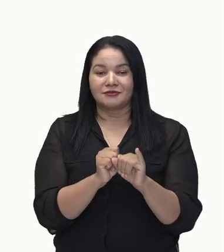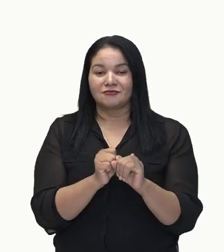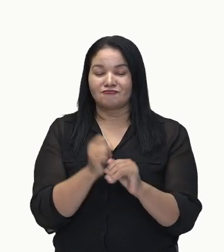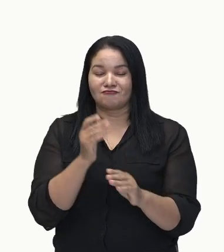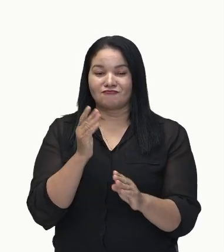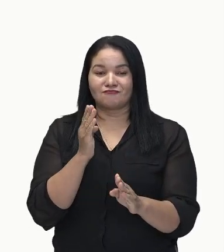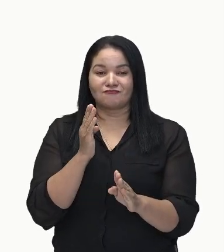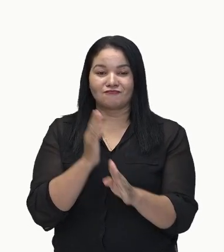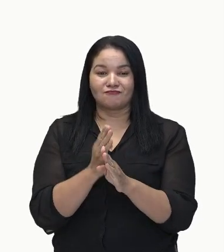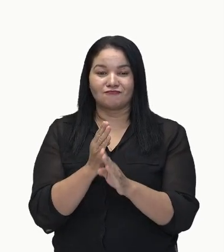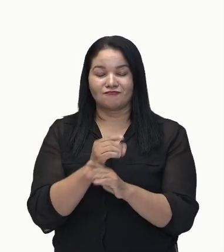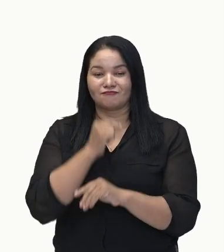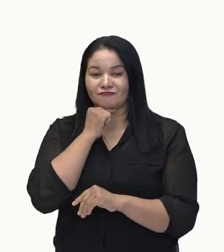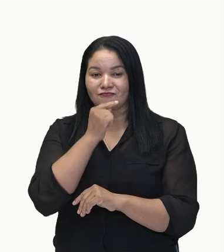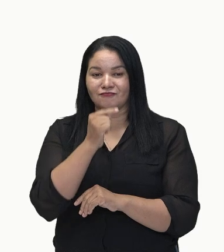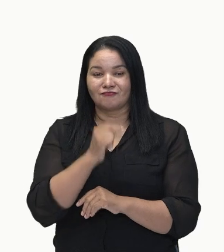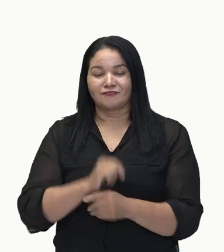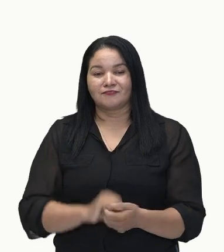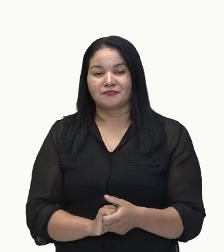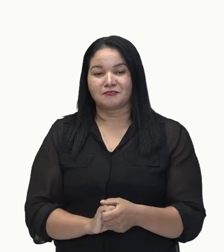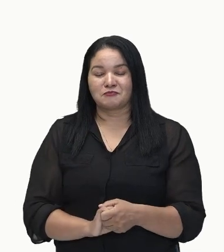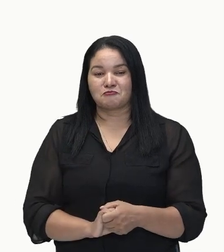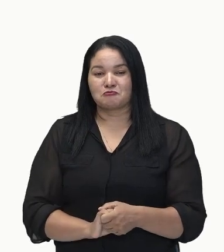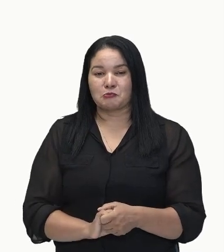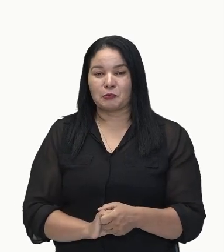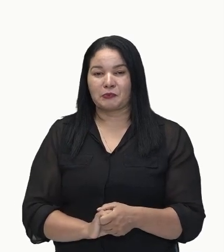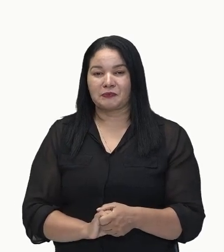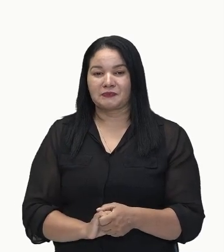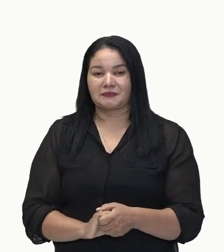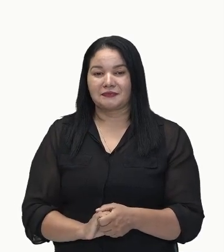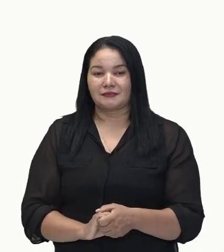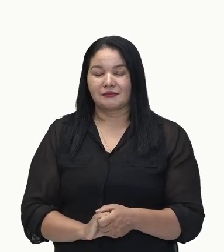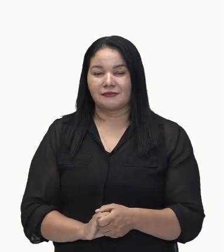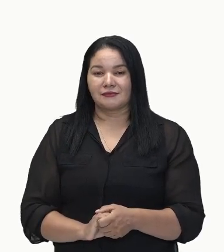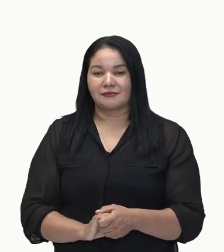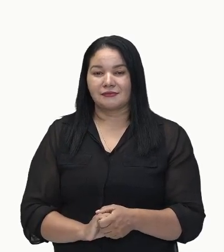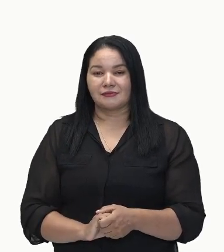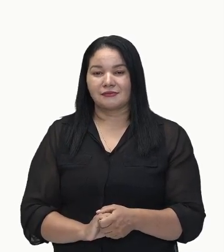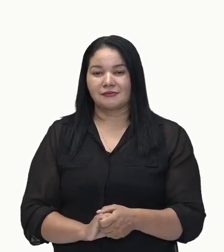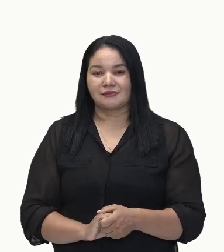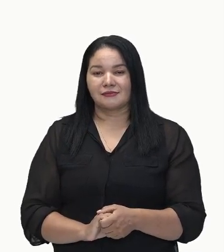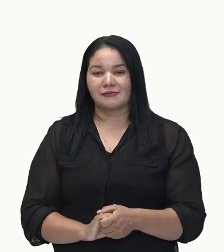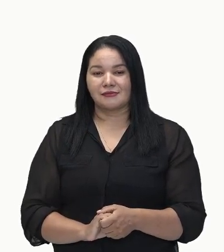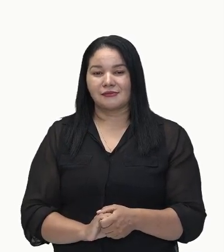inexistente. Verbo haver, no sentido de